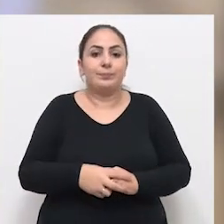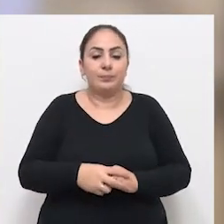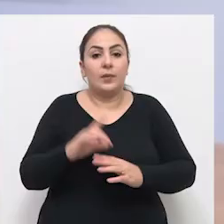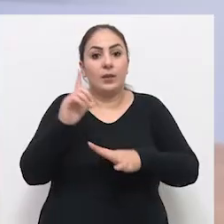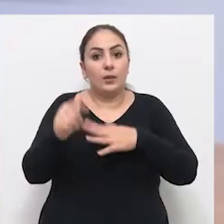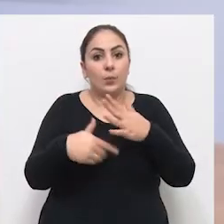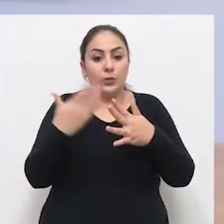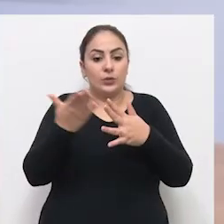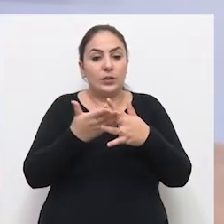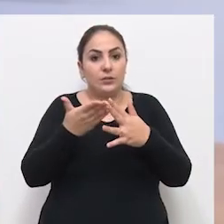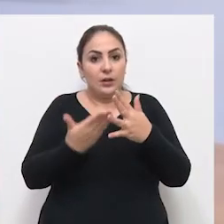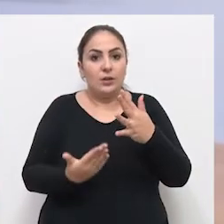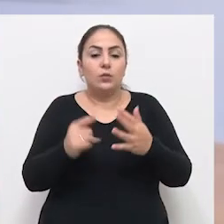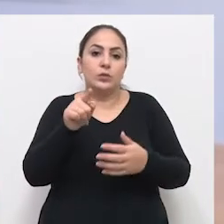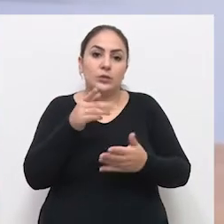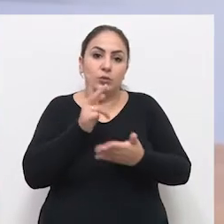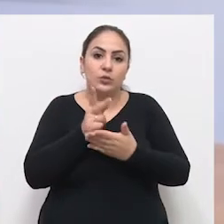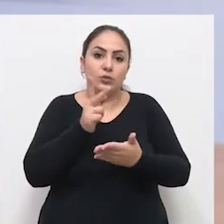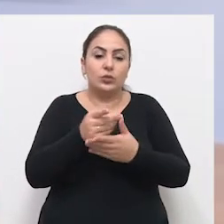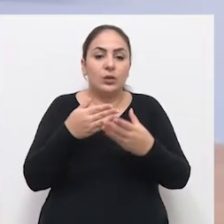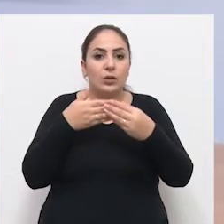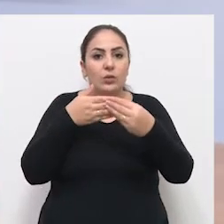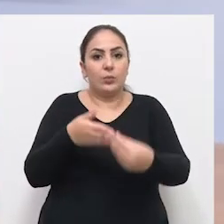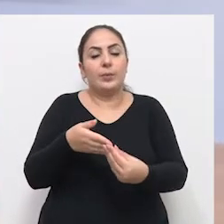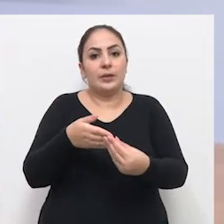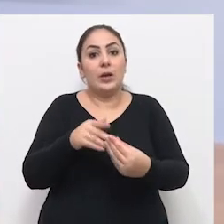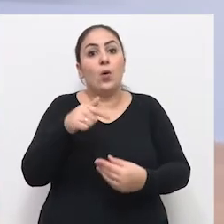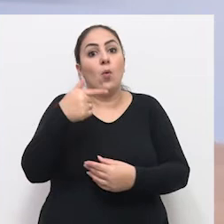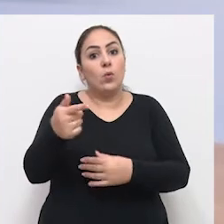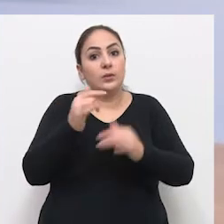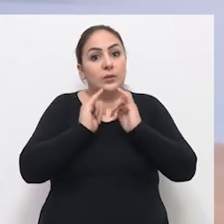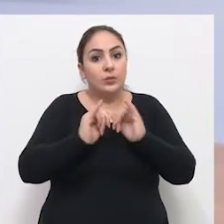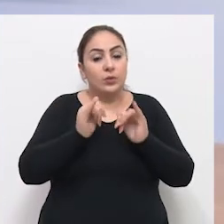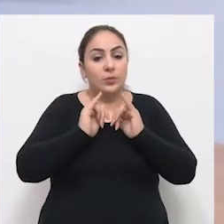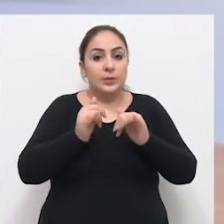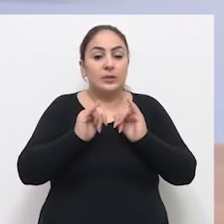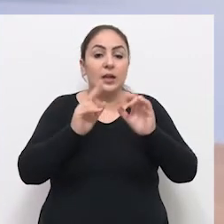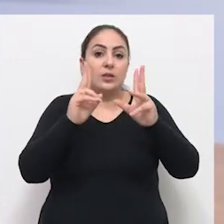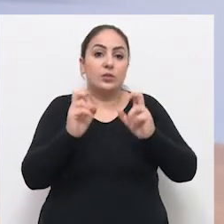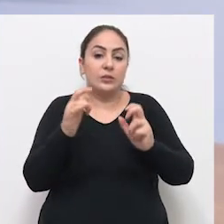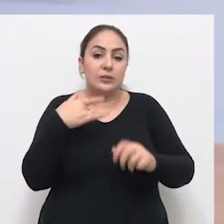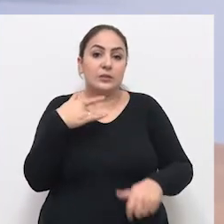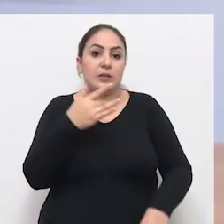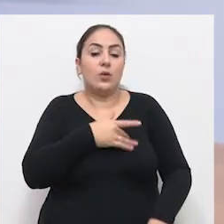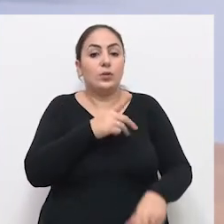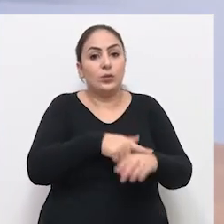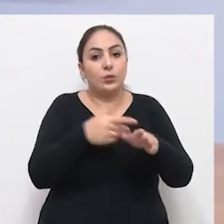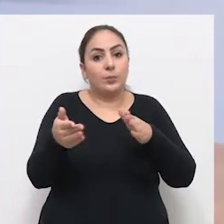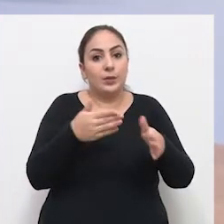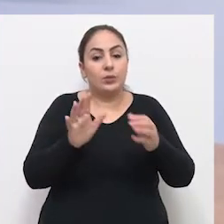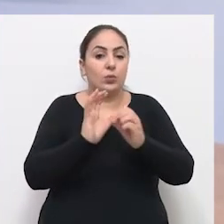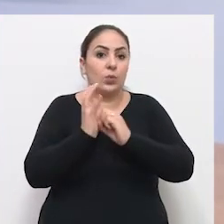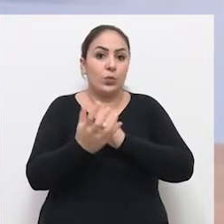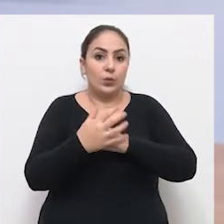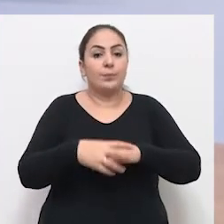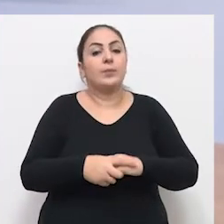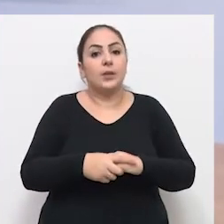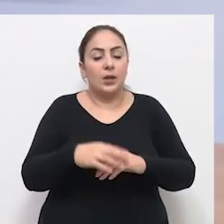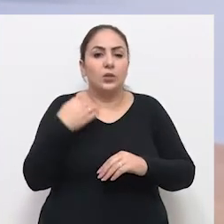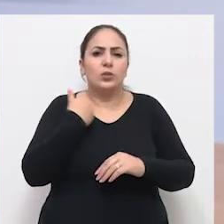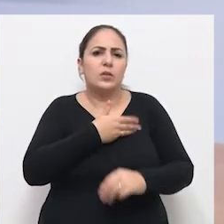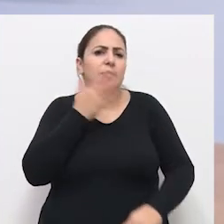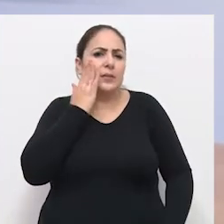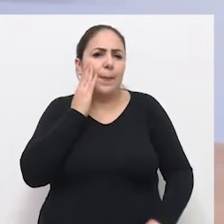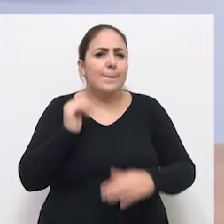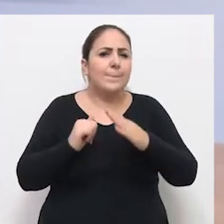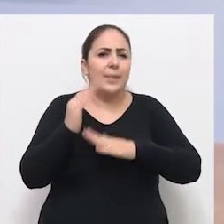de vida. E no próximo bloco você continua acompanhando outras informações sobre a saúde durante a